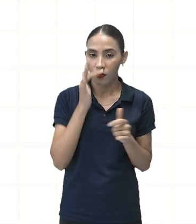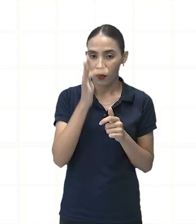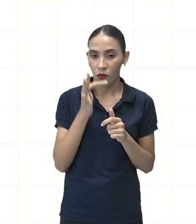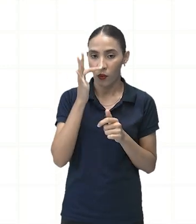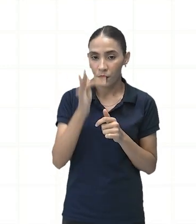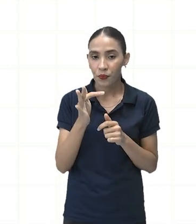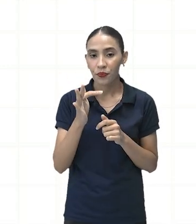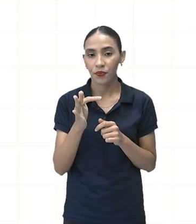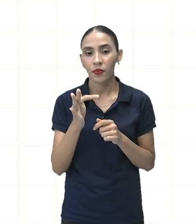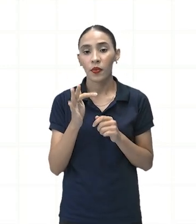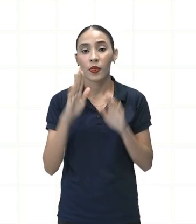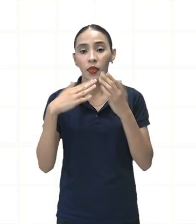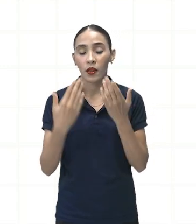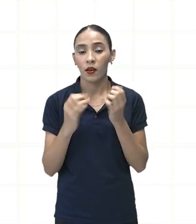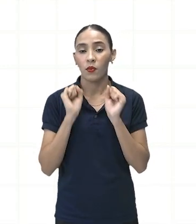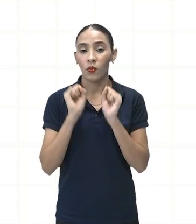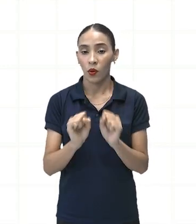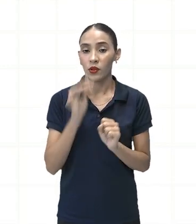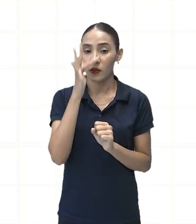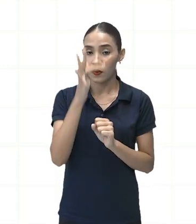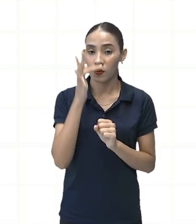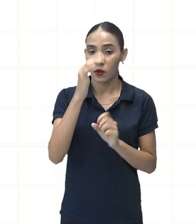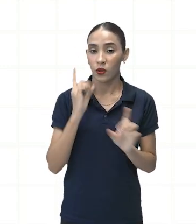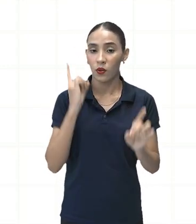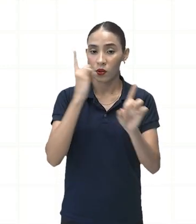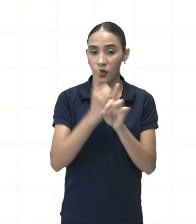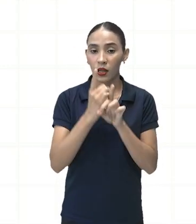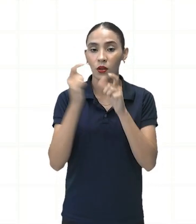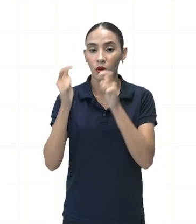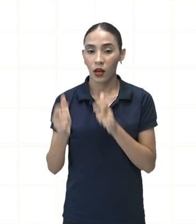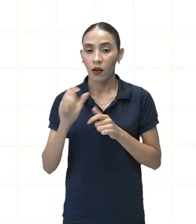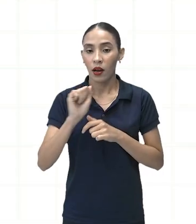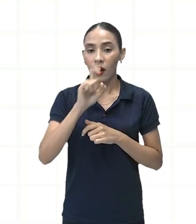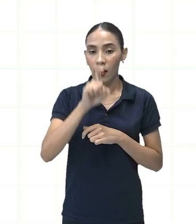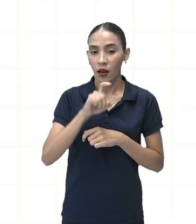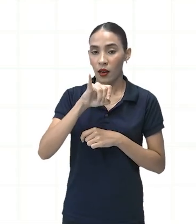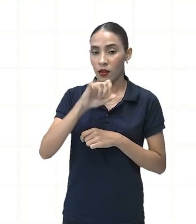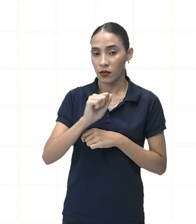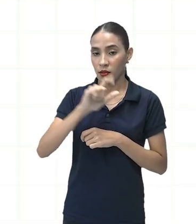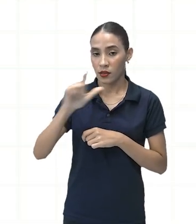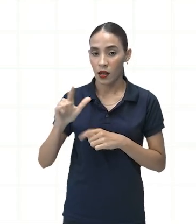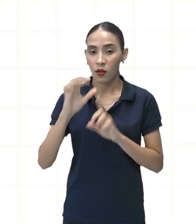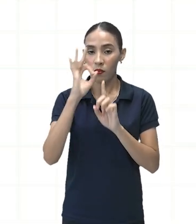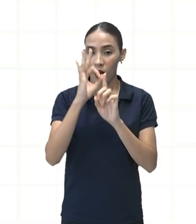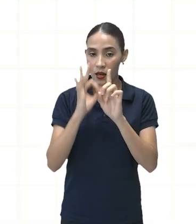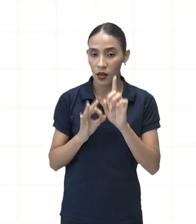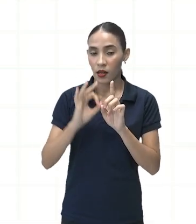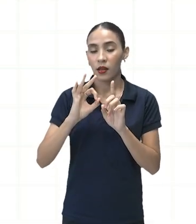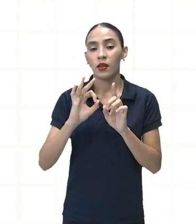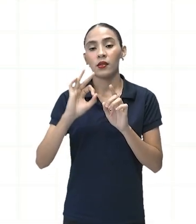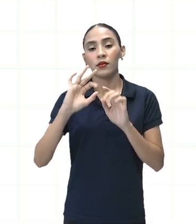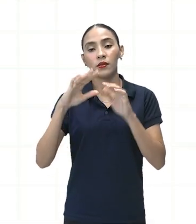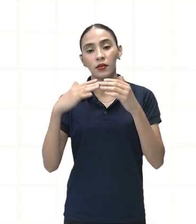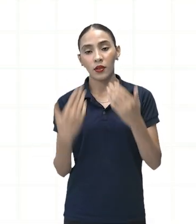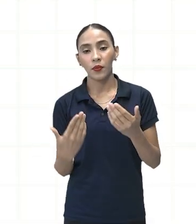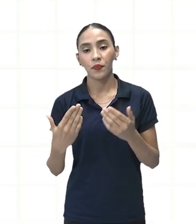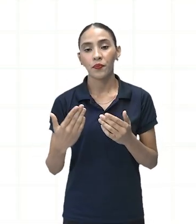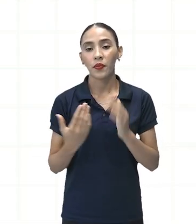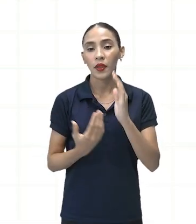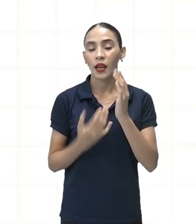flor, essa flor poderia se encontrar na posição axial da planta de ervilha, ou seja,